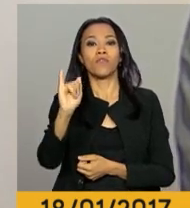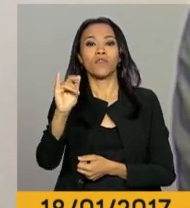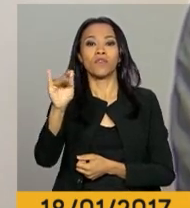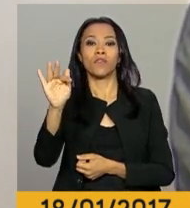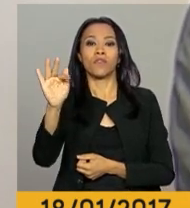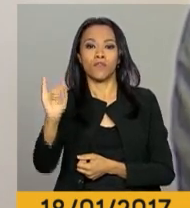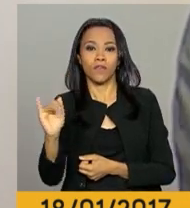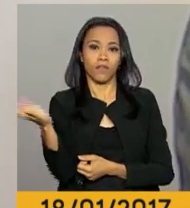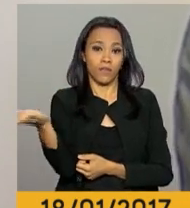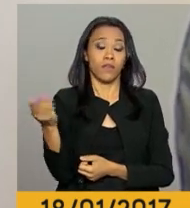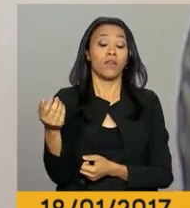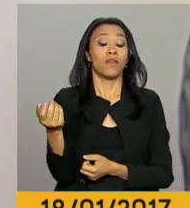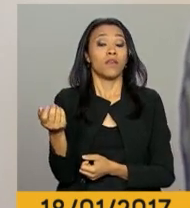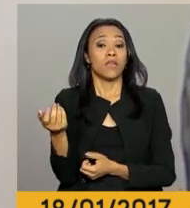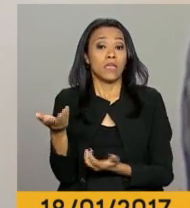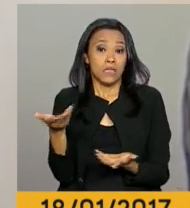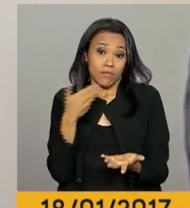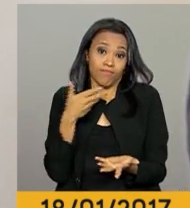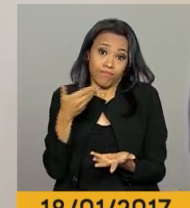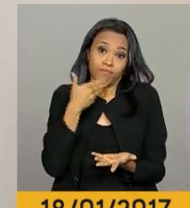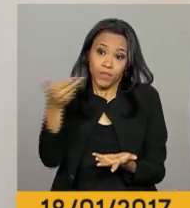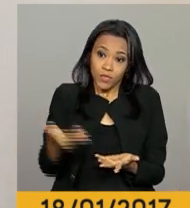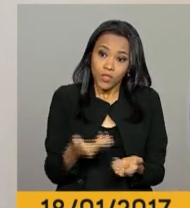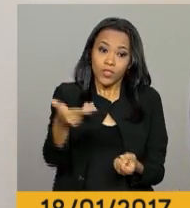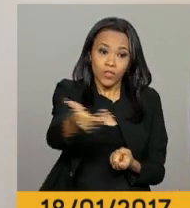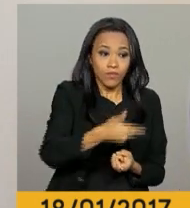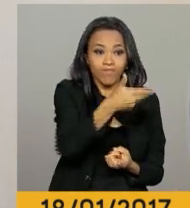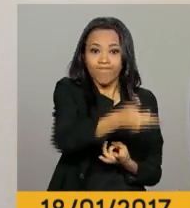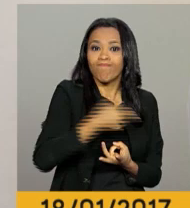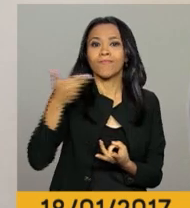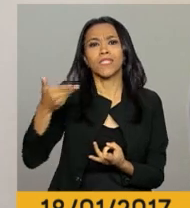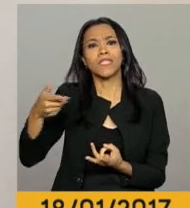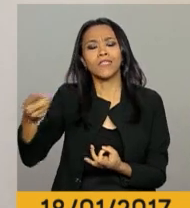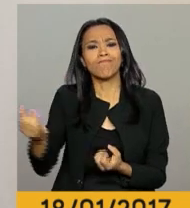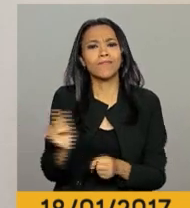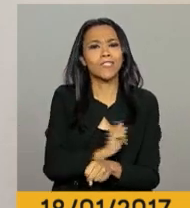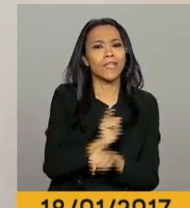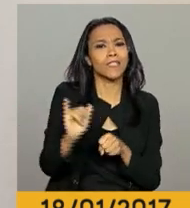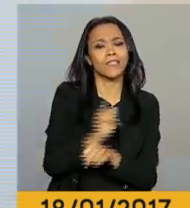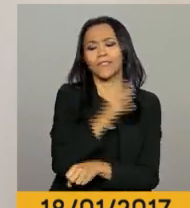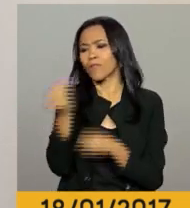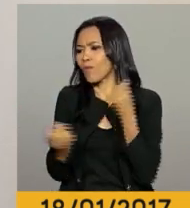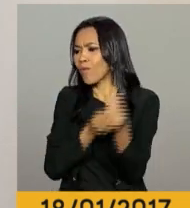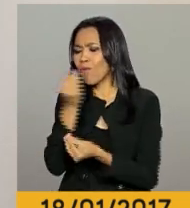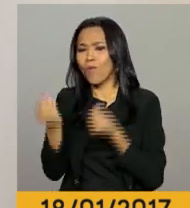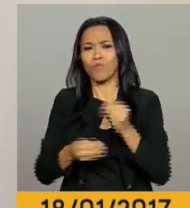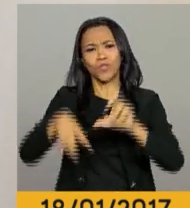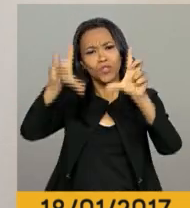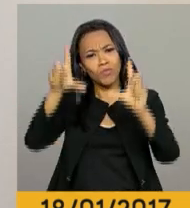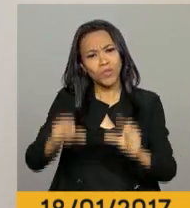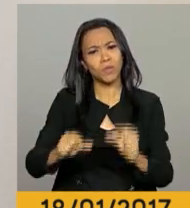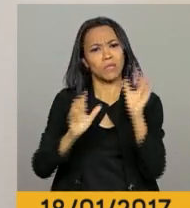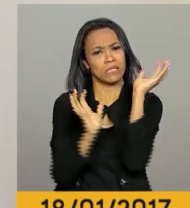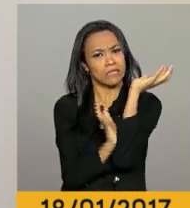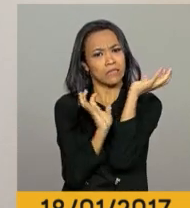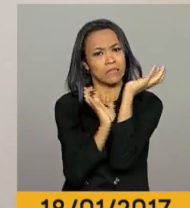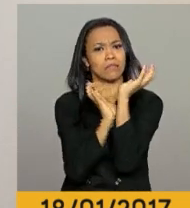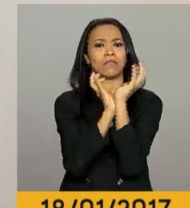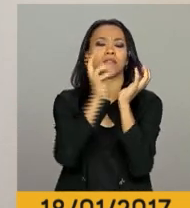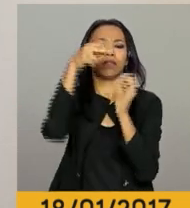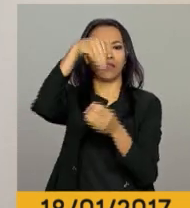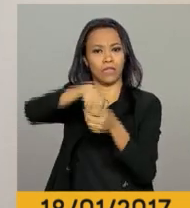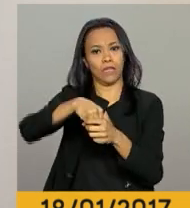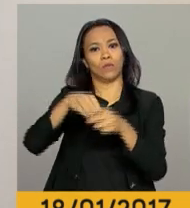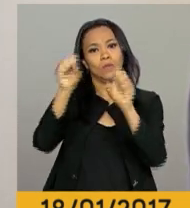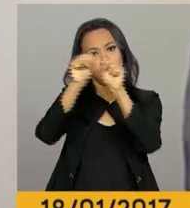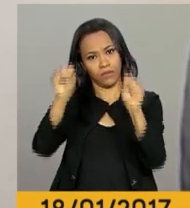que trouxessem eh meios e modos fórmulas para desburocratizar o nosso sistema só para